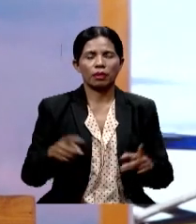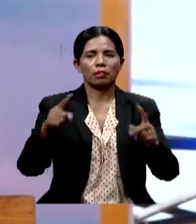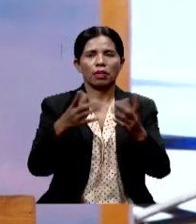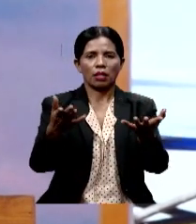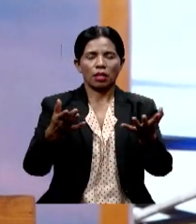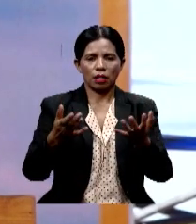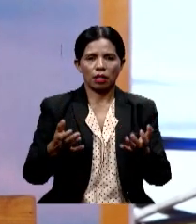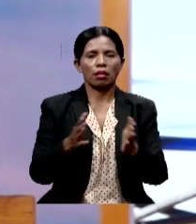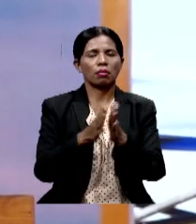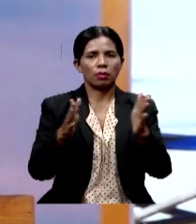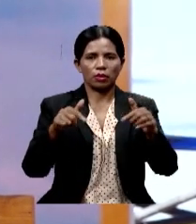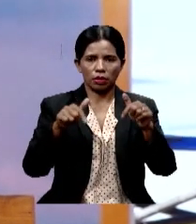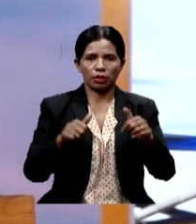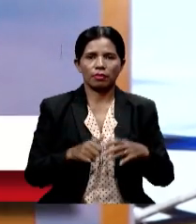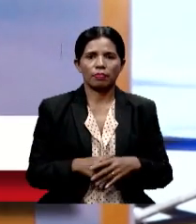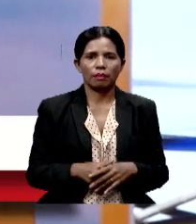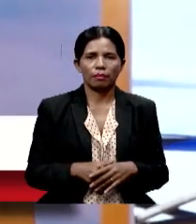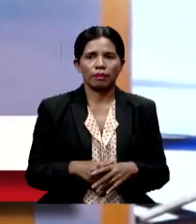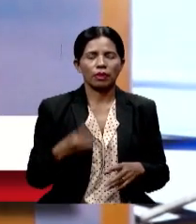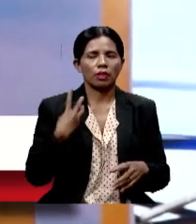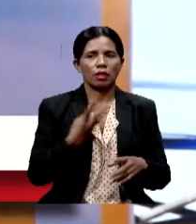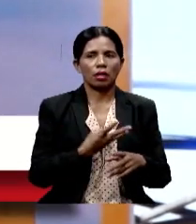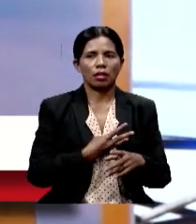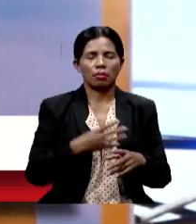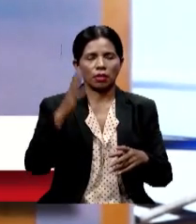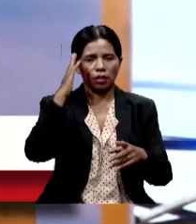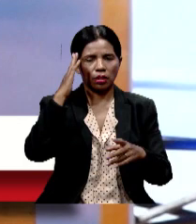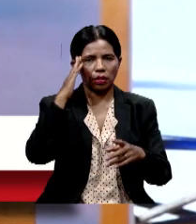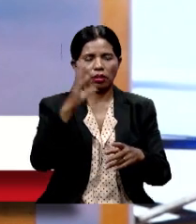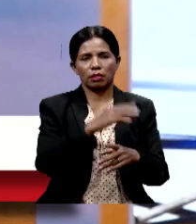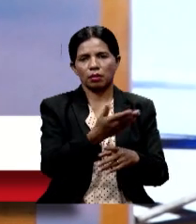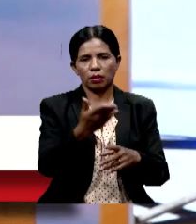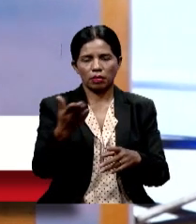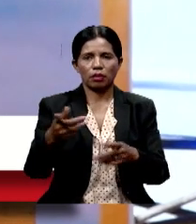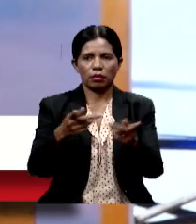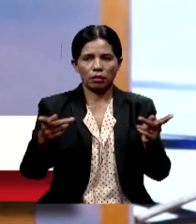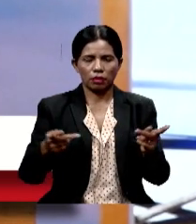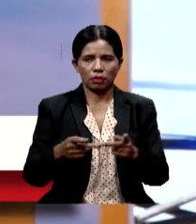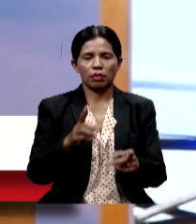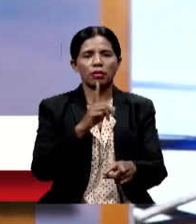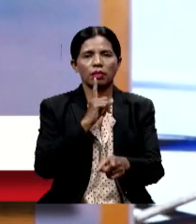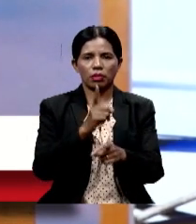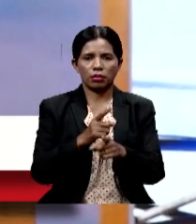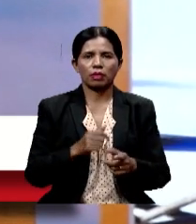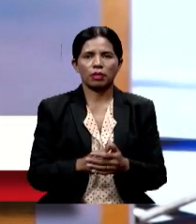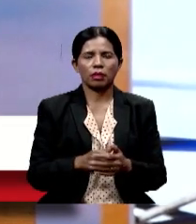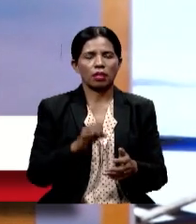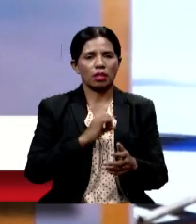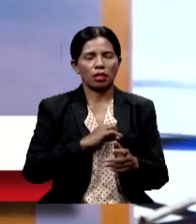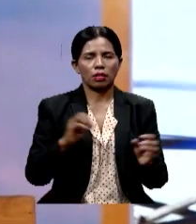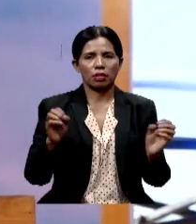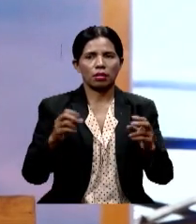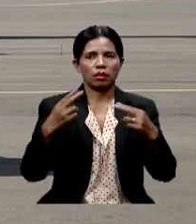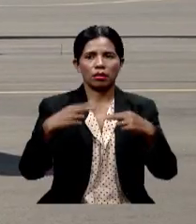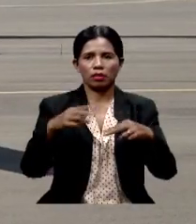Iniciativa Idané. I'm not a fan of airplanes, not really, so I don't think I will fly